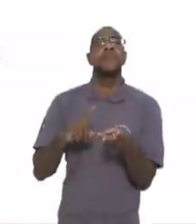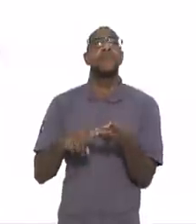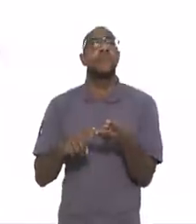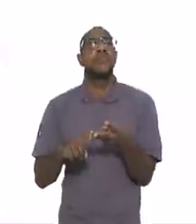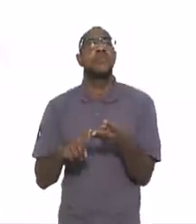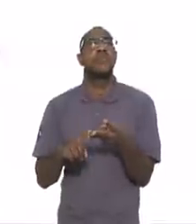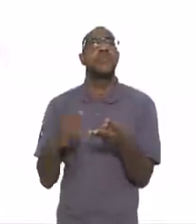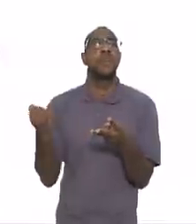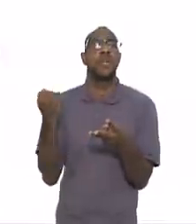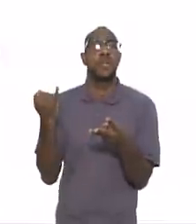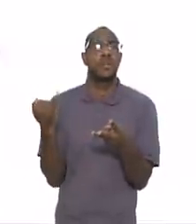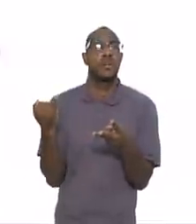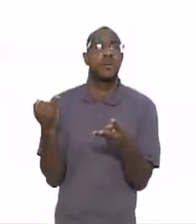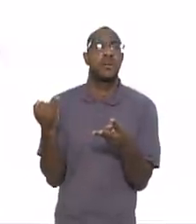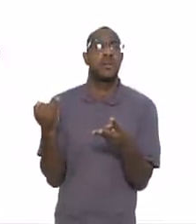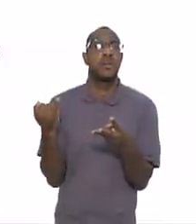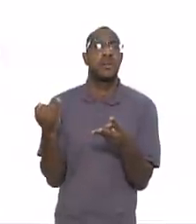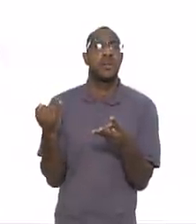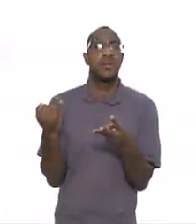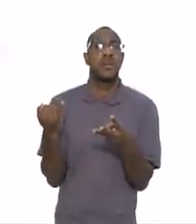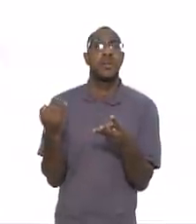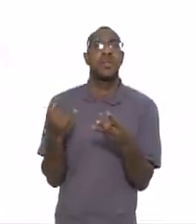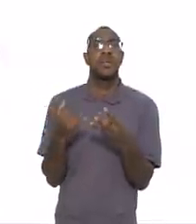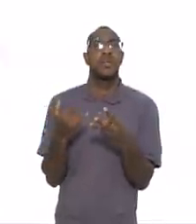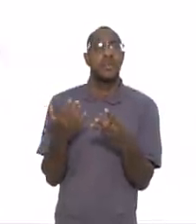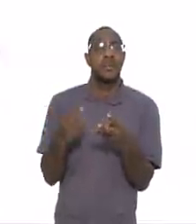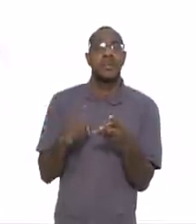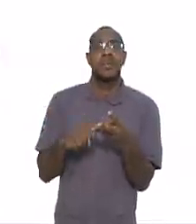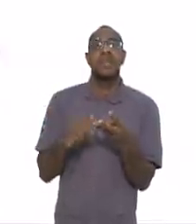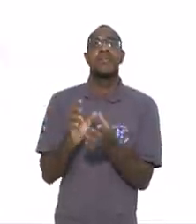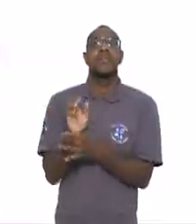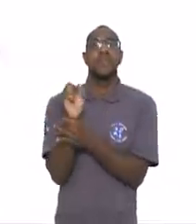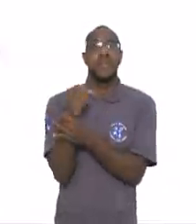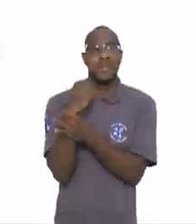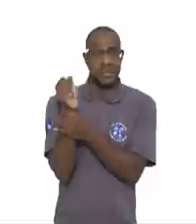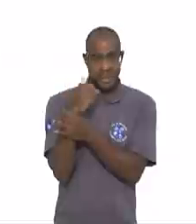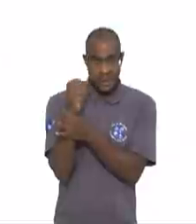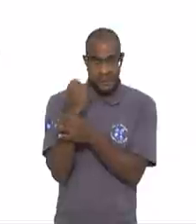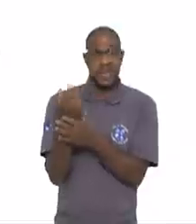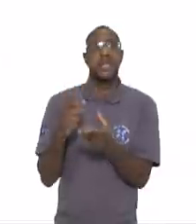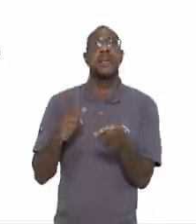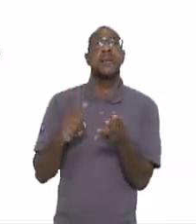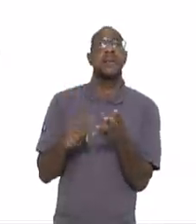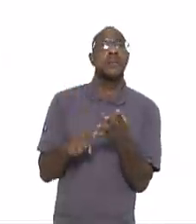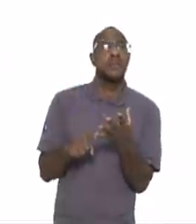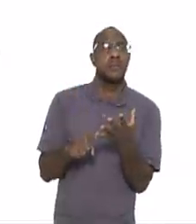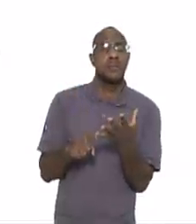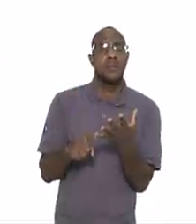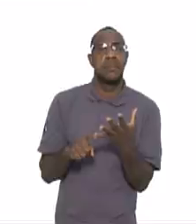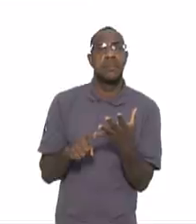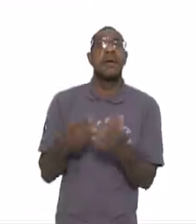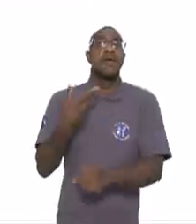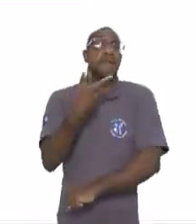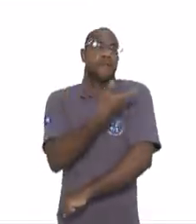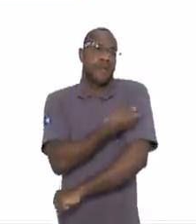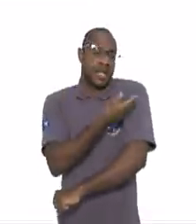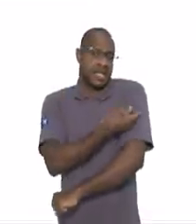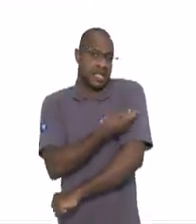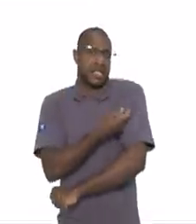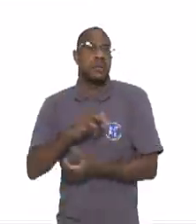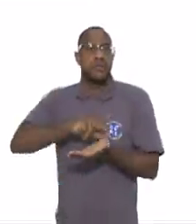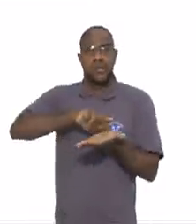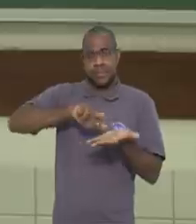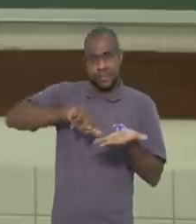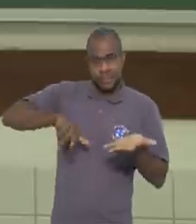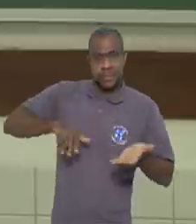mais pode ser importante? Aumenta a produção do gado leiteiro, terapia gênica, que a gente vai falar daqui a pouco, vacinas, como a gente viu na